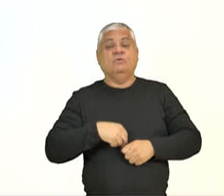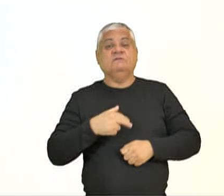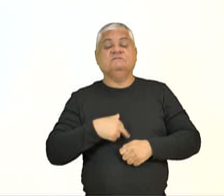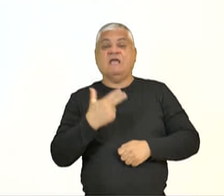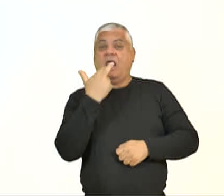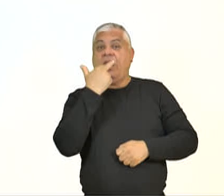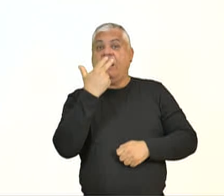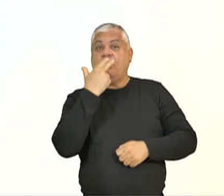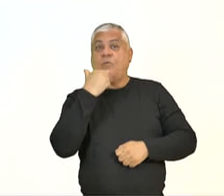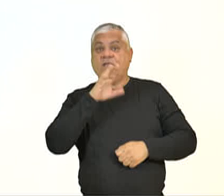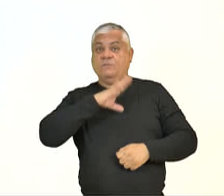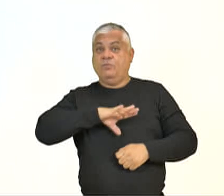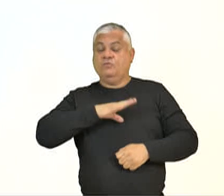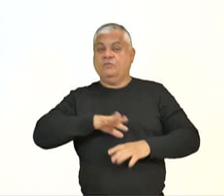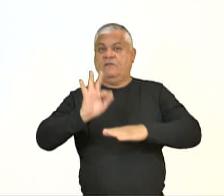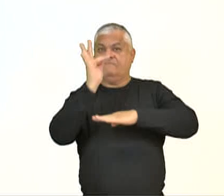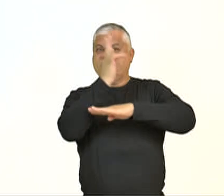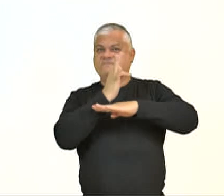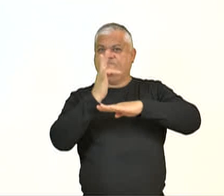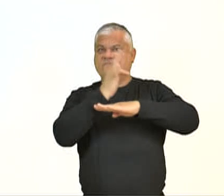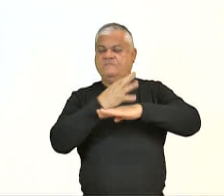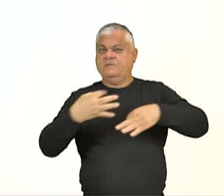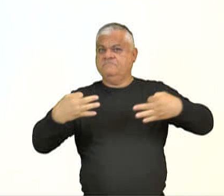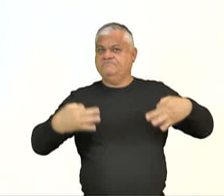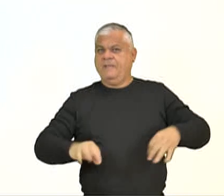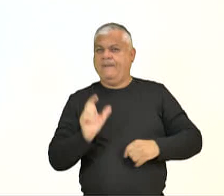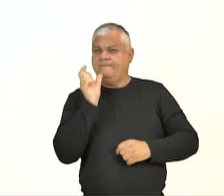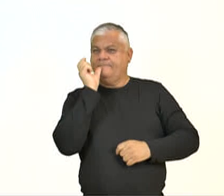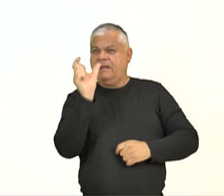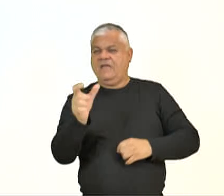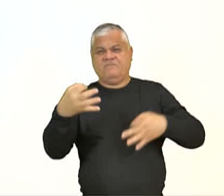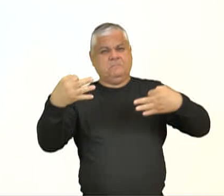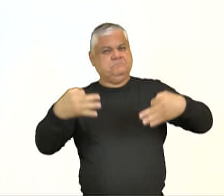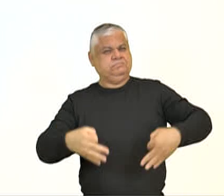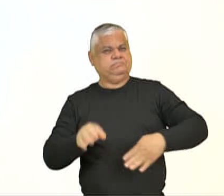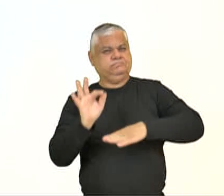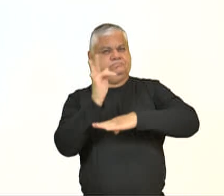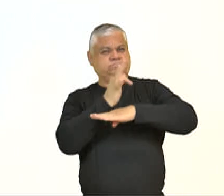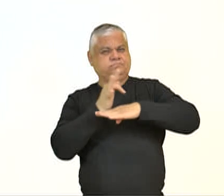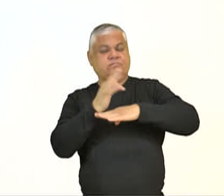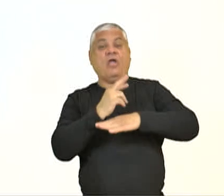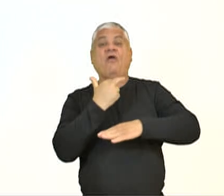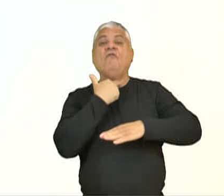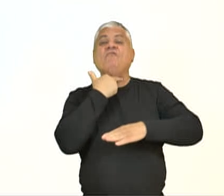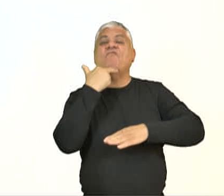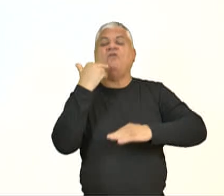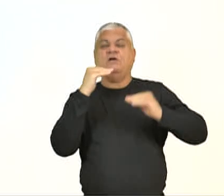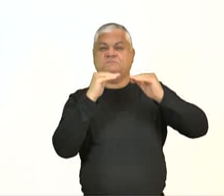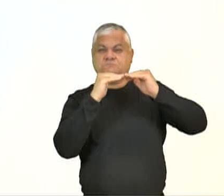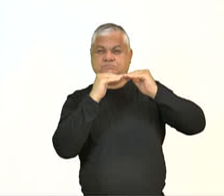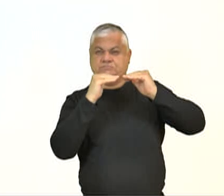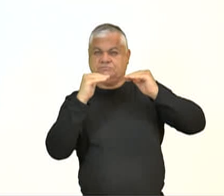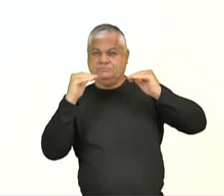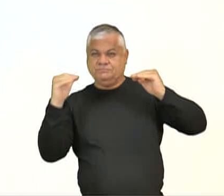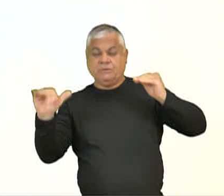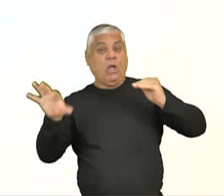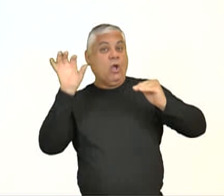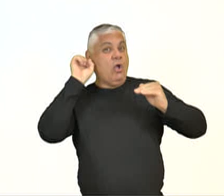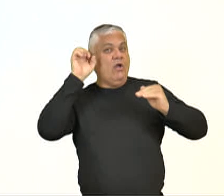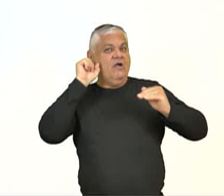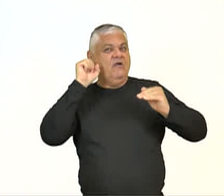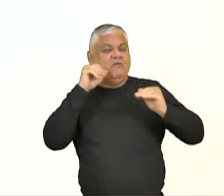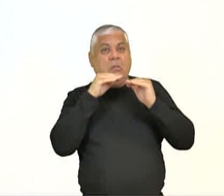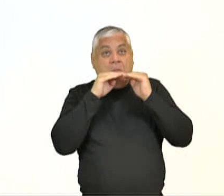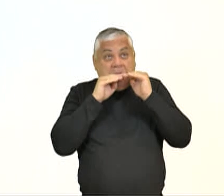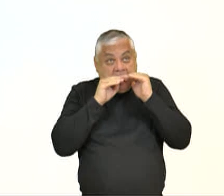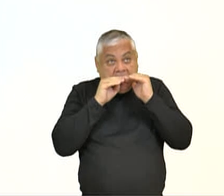falar pausadamente, pronunciando bem as palavras, ajustar o tom de voz para que todos possam ouvir. Durante